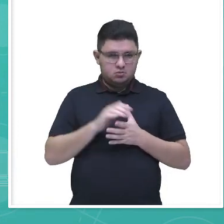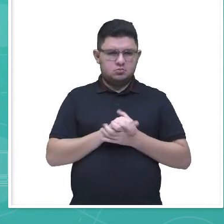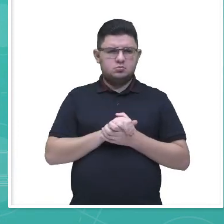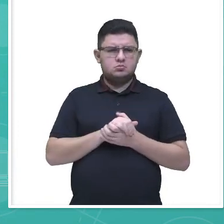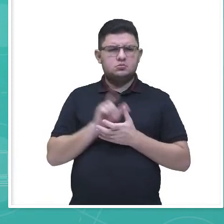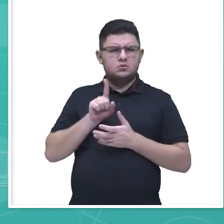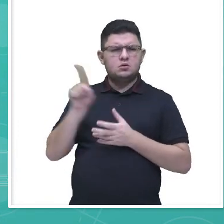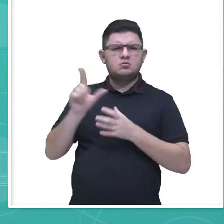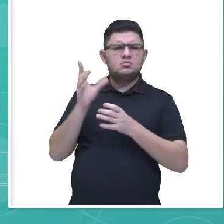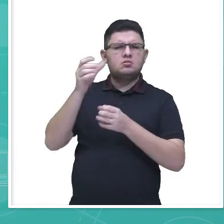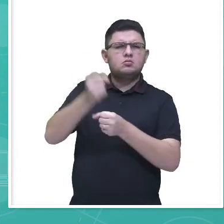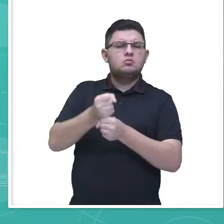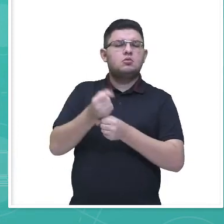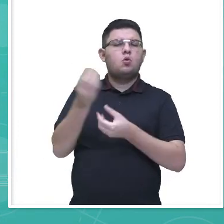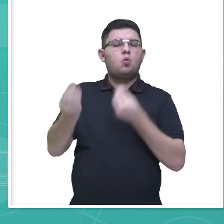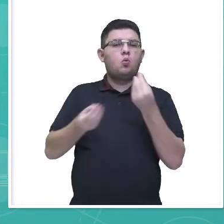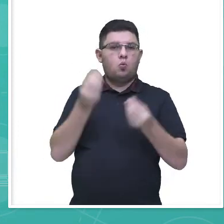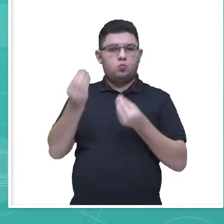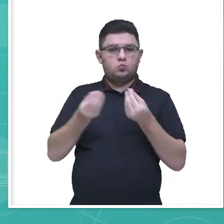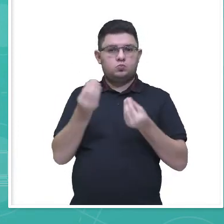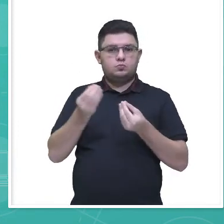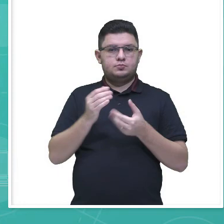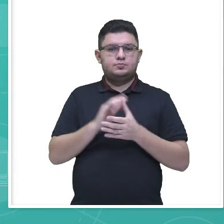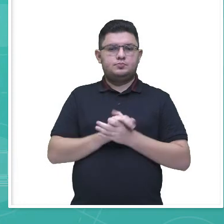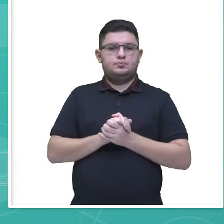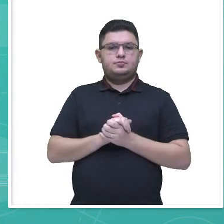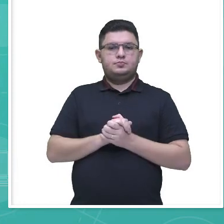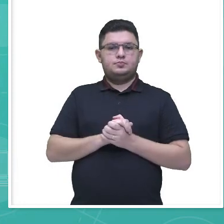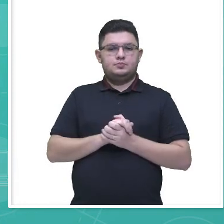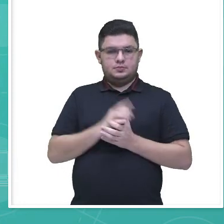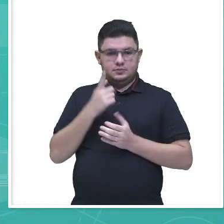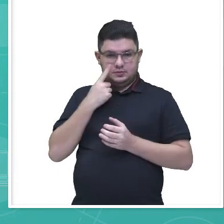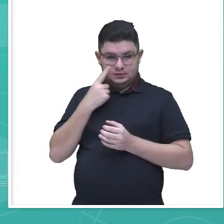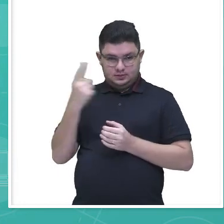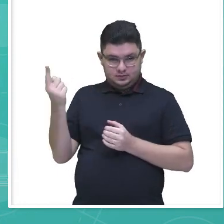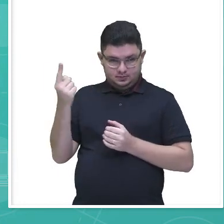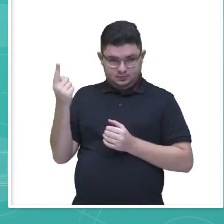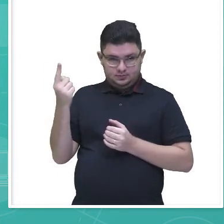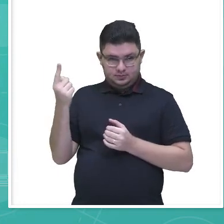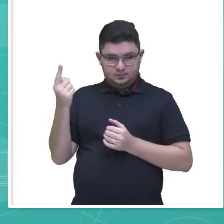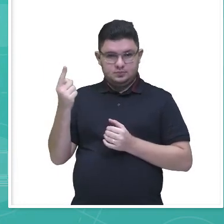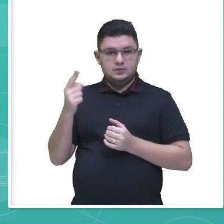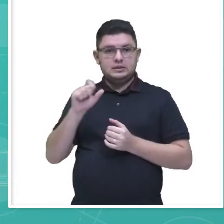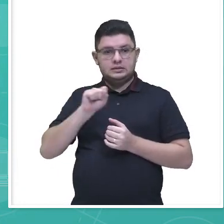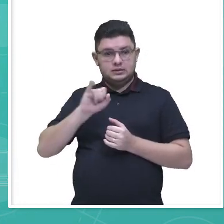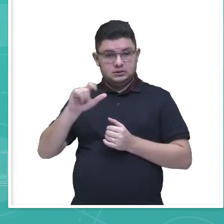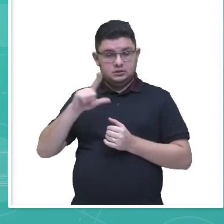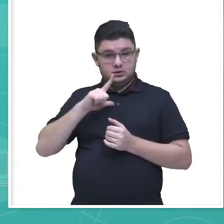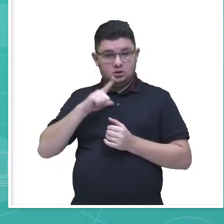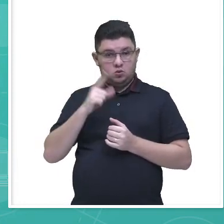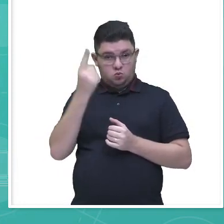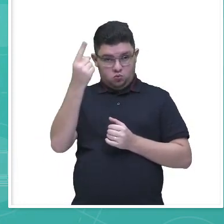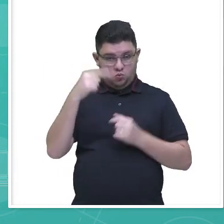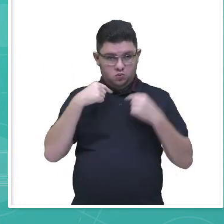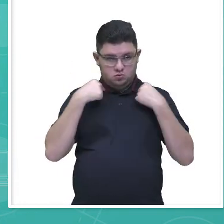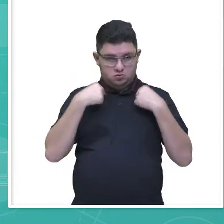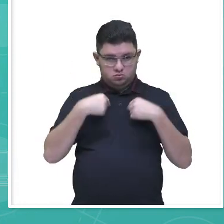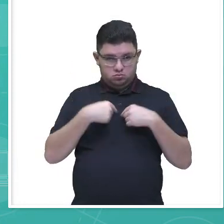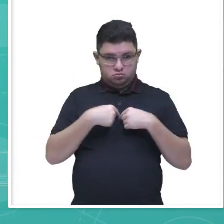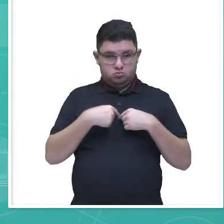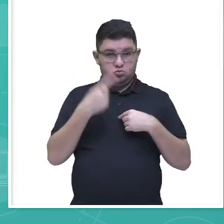chegou nessa resposta? Vamos lá para a nossa fórmula, né? Você tem lá, se uma alça tem